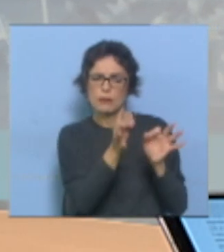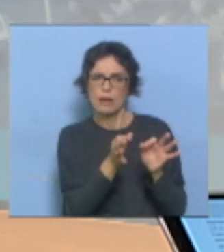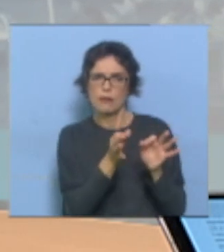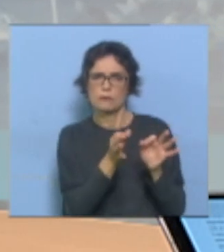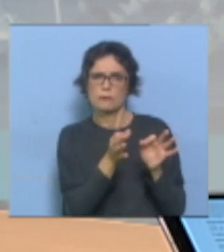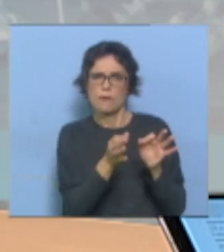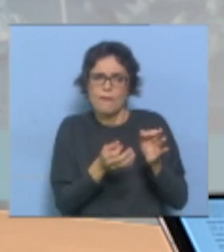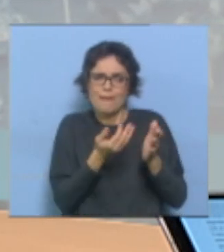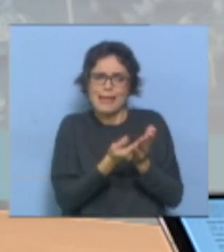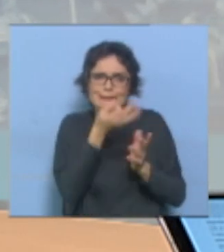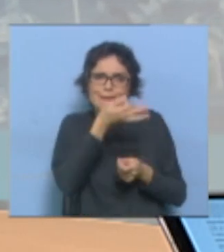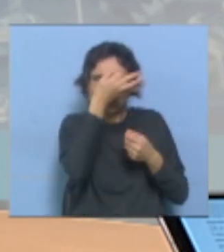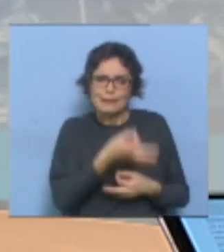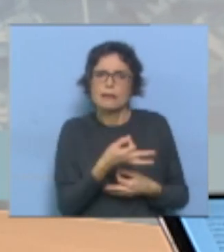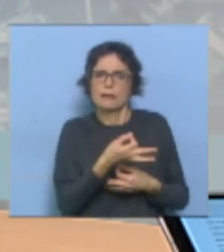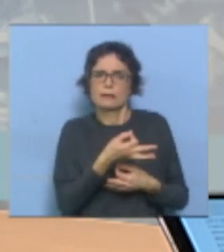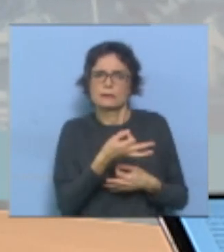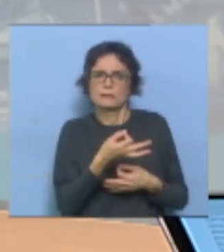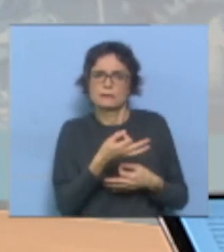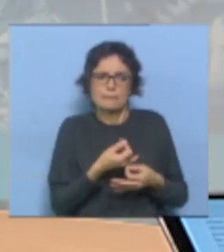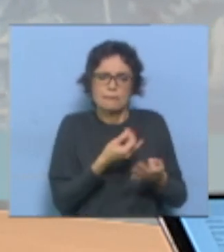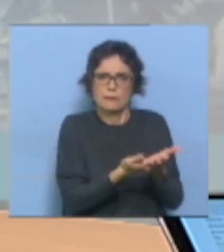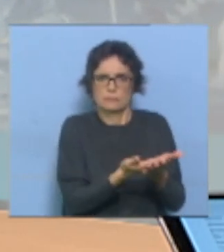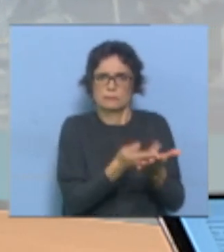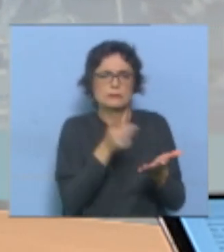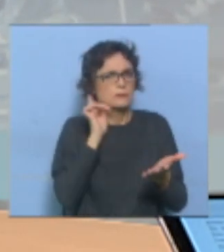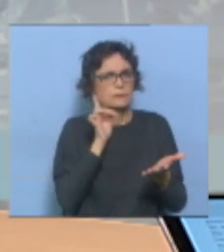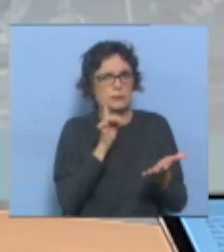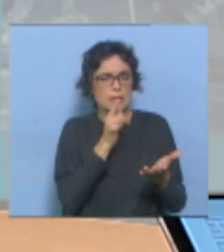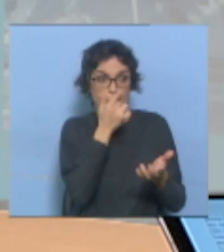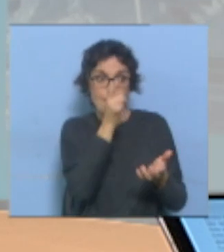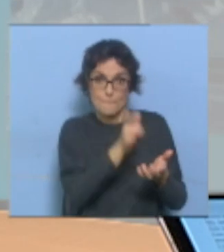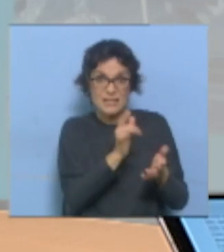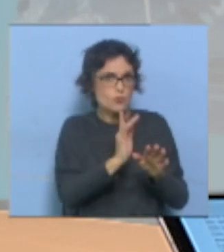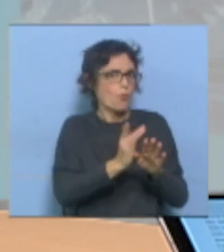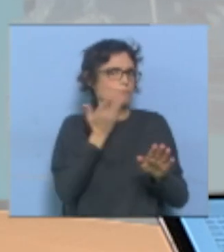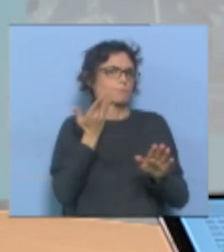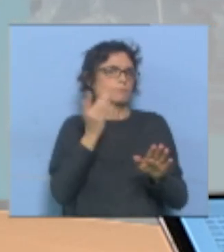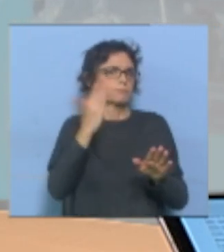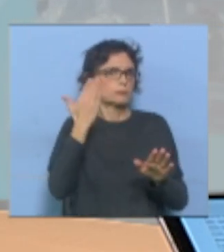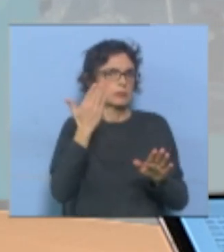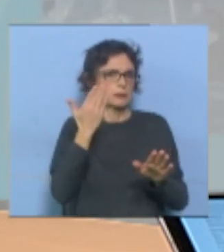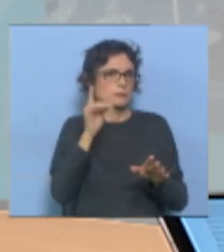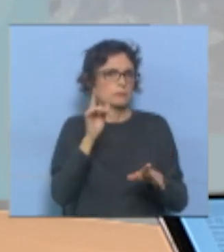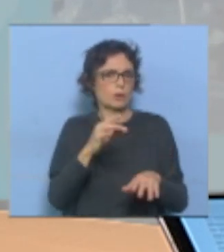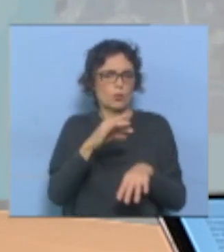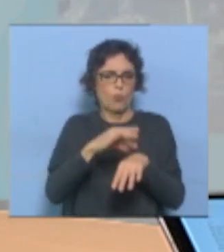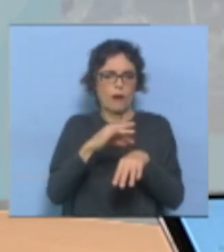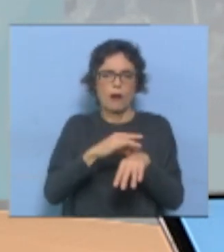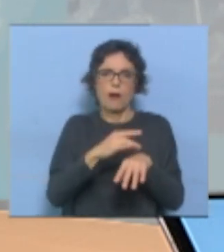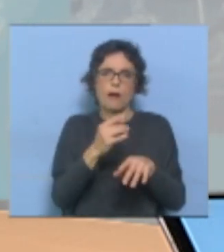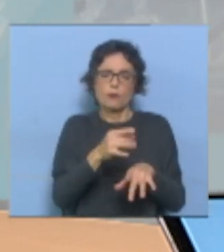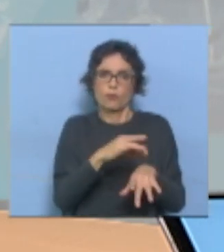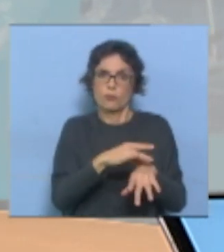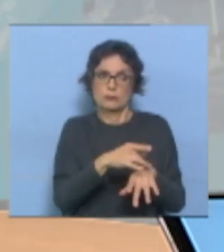dignidade. Lá está a pessoa em si e não o adjetivo doente, não é? Olhar a pessoa na